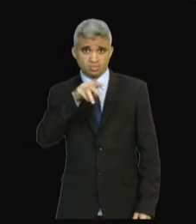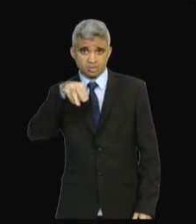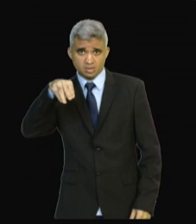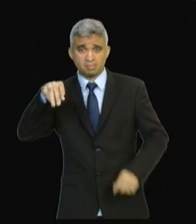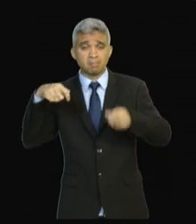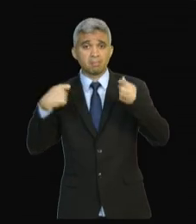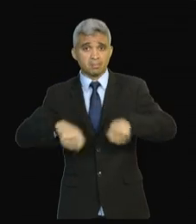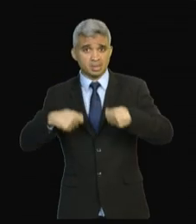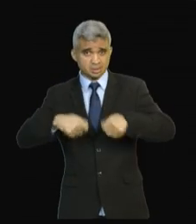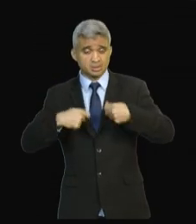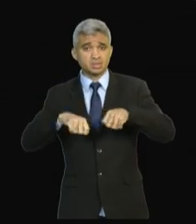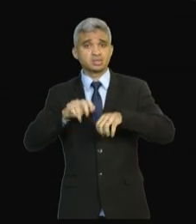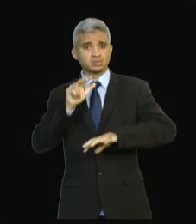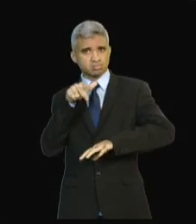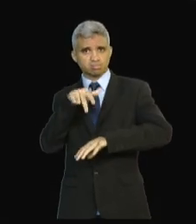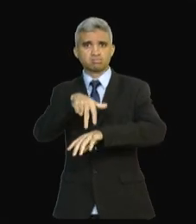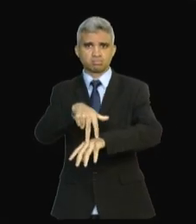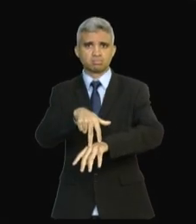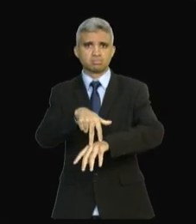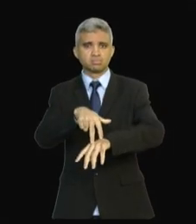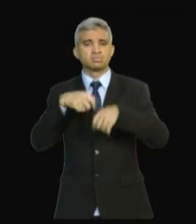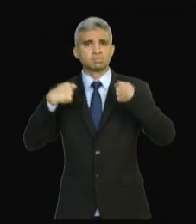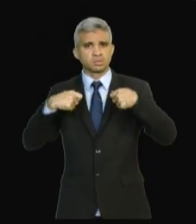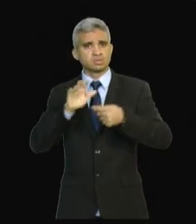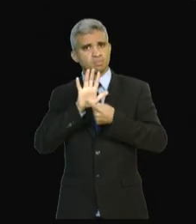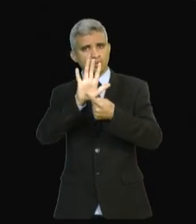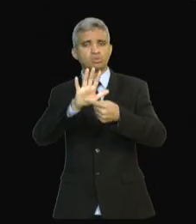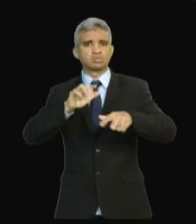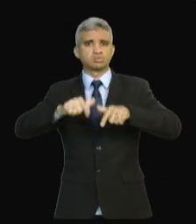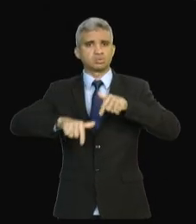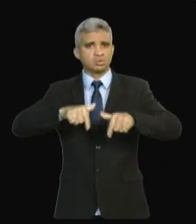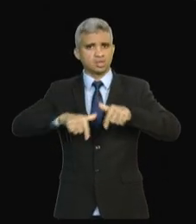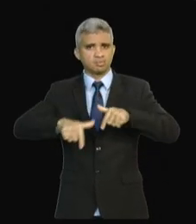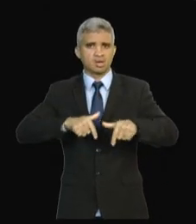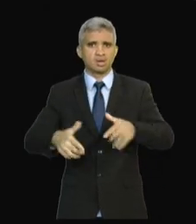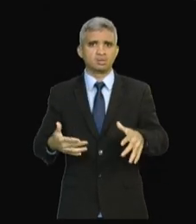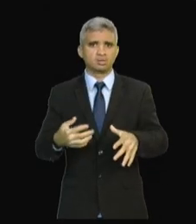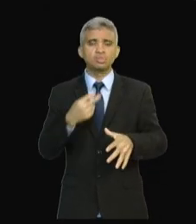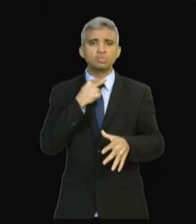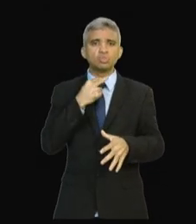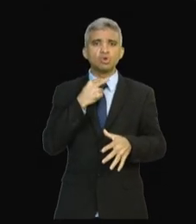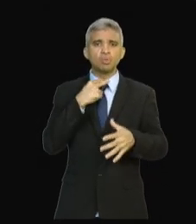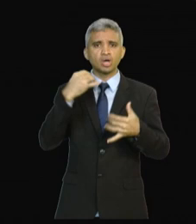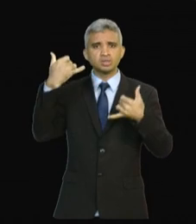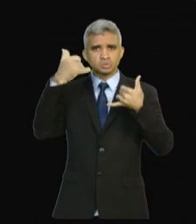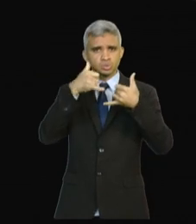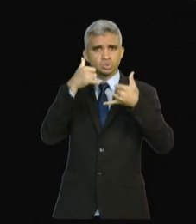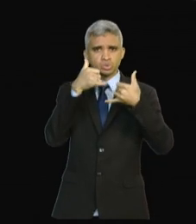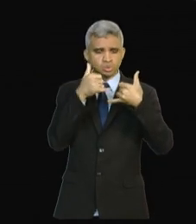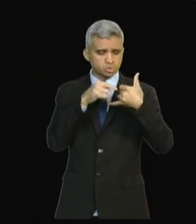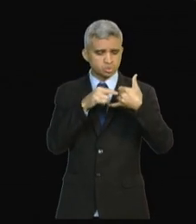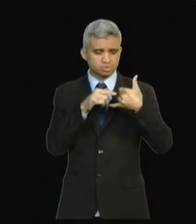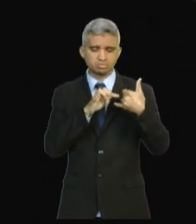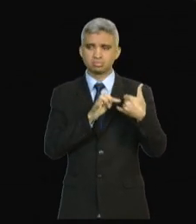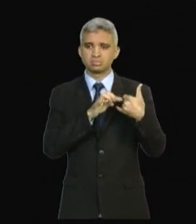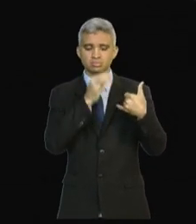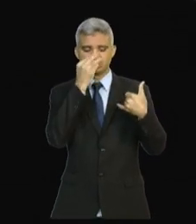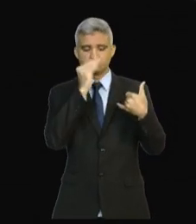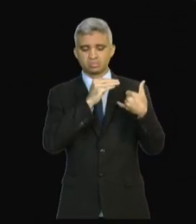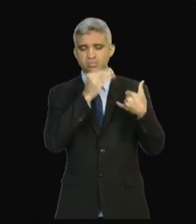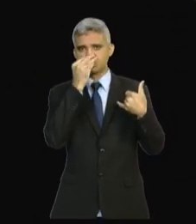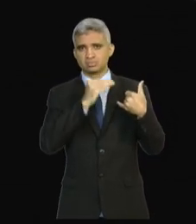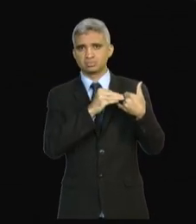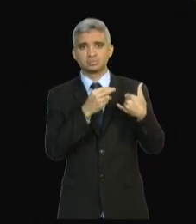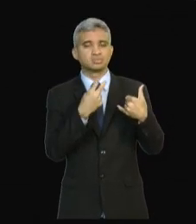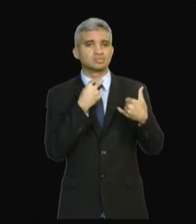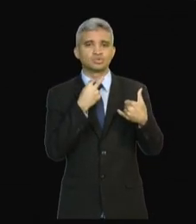uma ligação e que negligencia todos os fatos acontecidos com a Polícia Militar, que poderiam passar aqui mais de 5 minutos, de 20